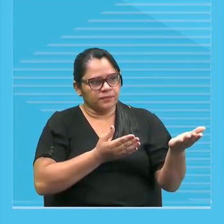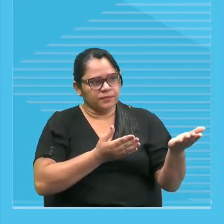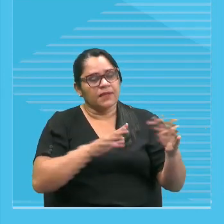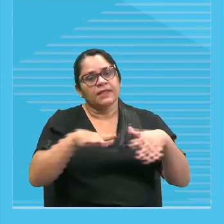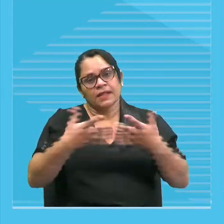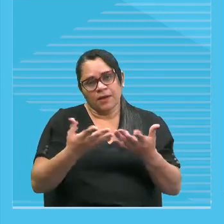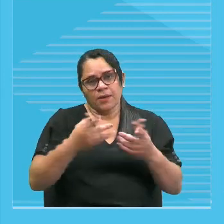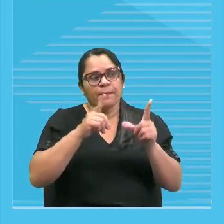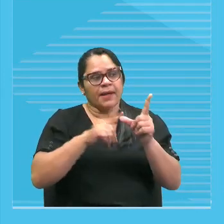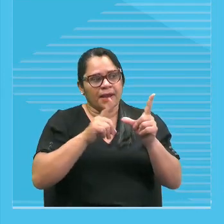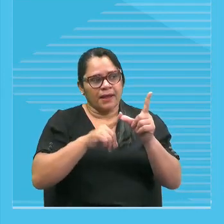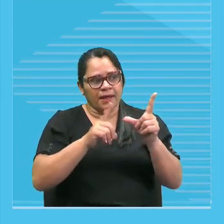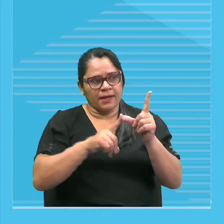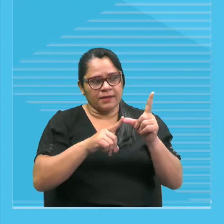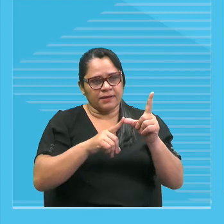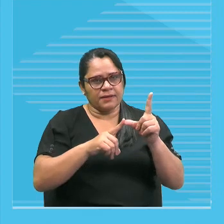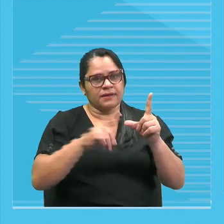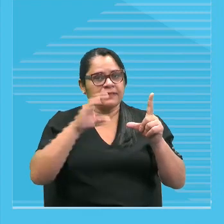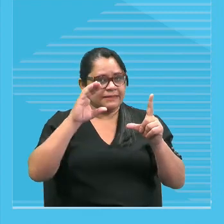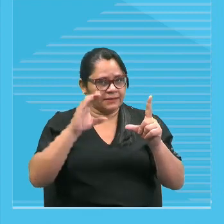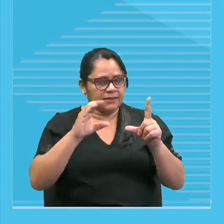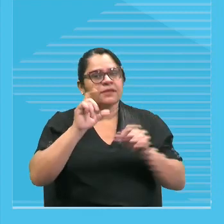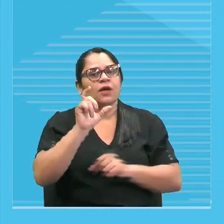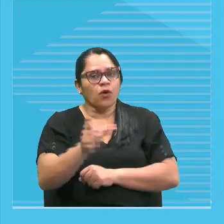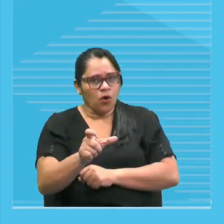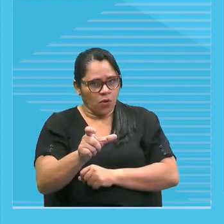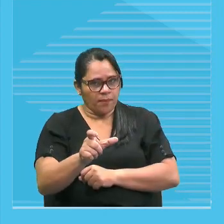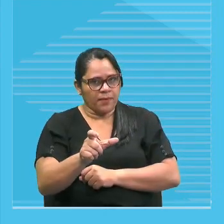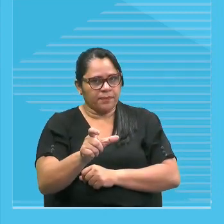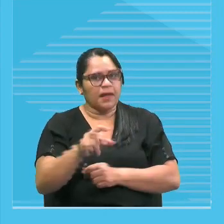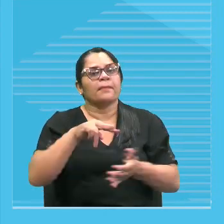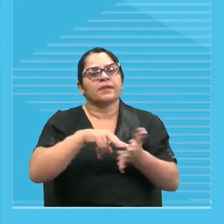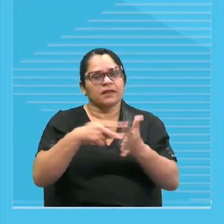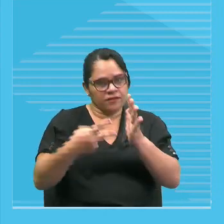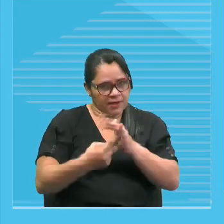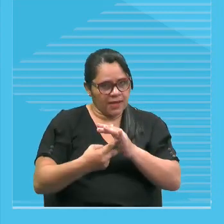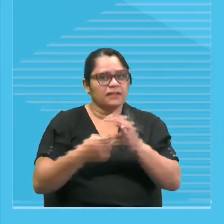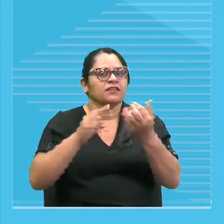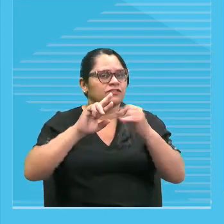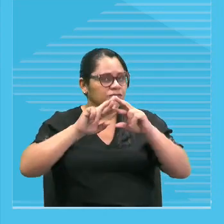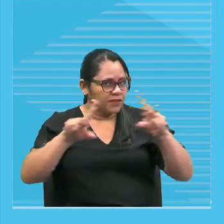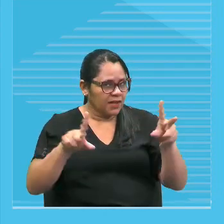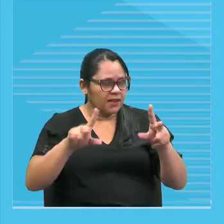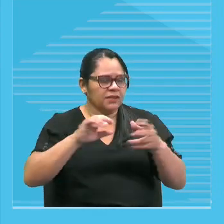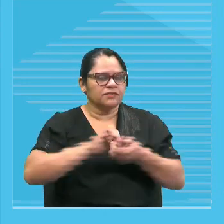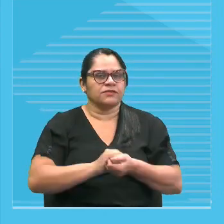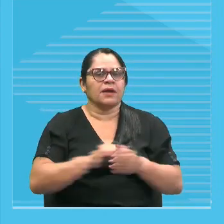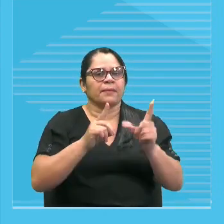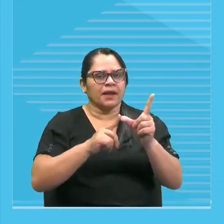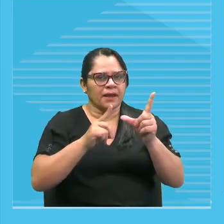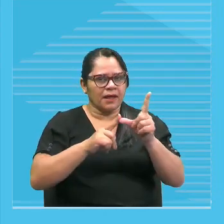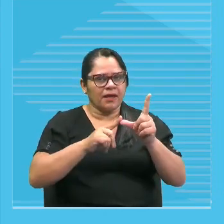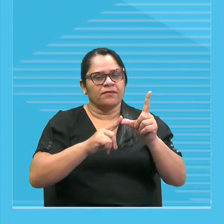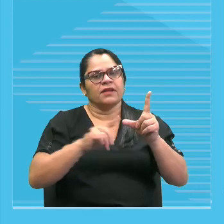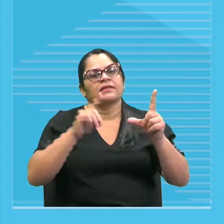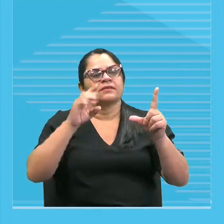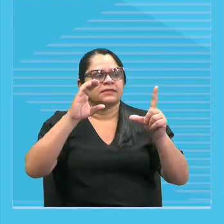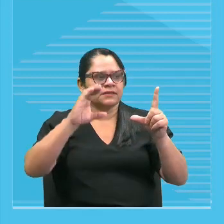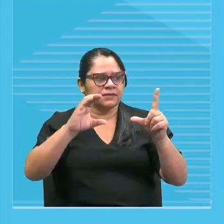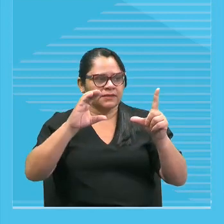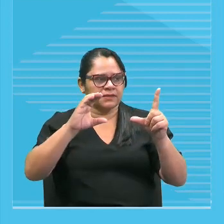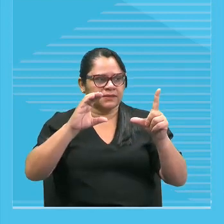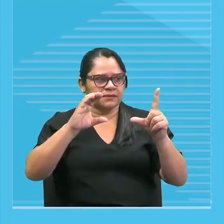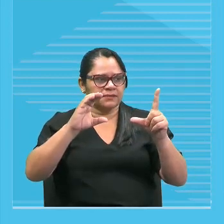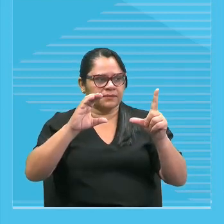aí a palavra palavra que é falsa cognata Copa também né na letra C aparece a palavra taças